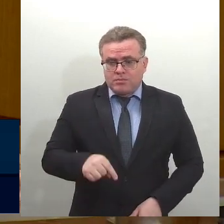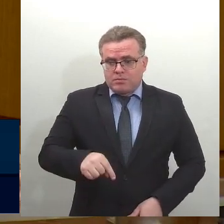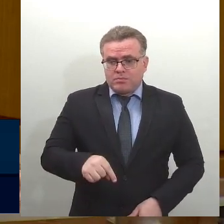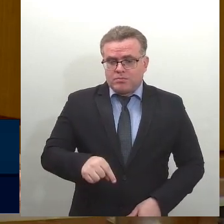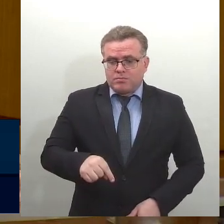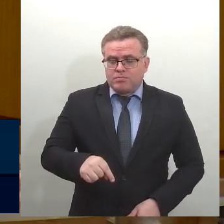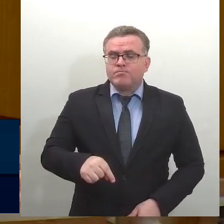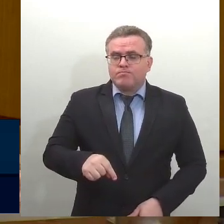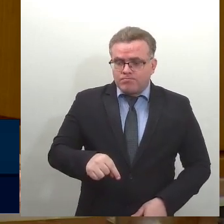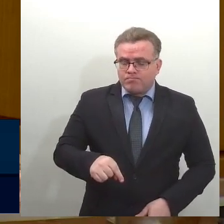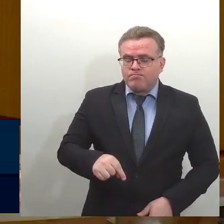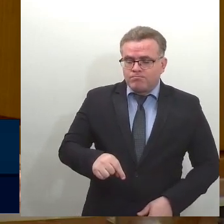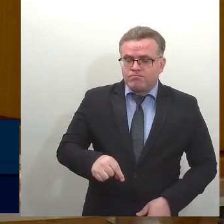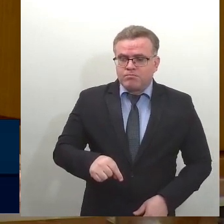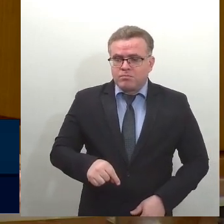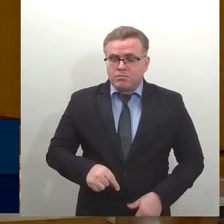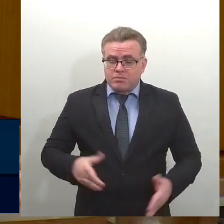agora